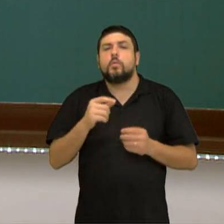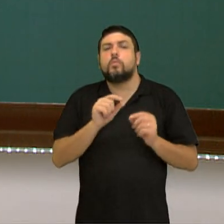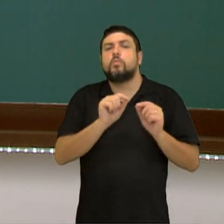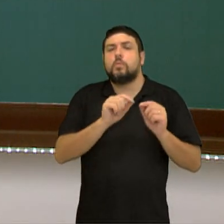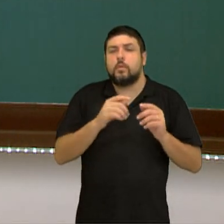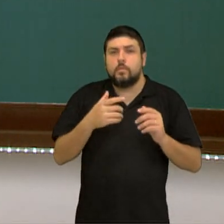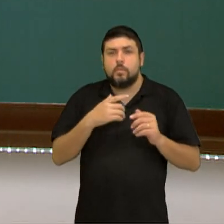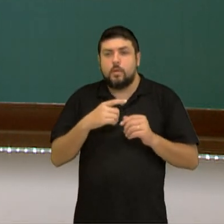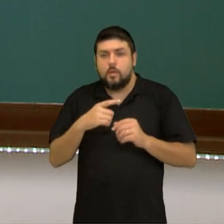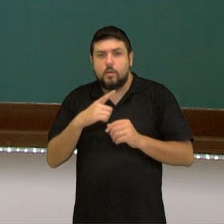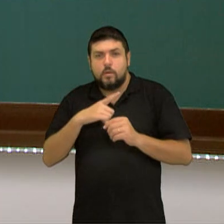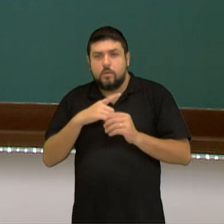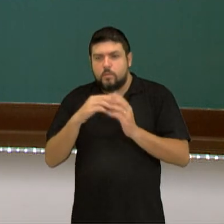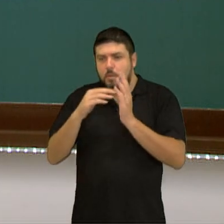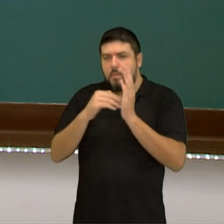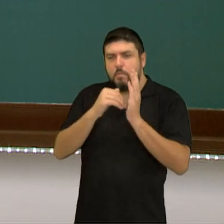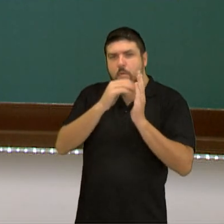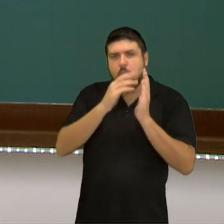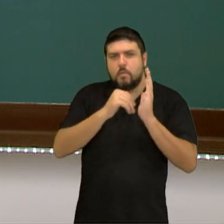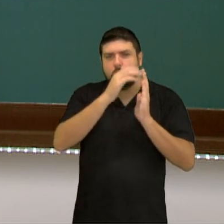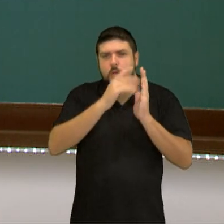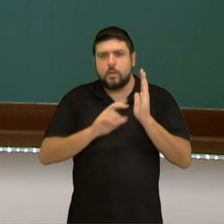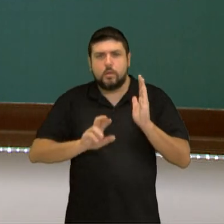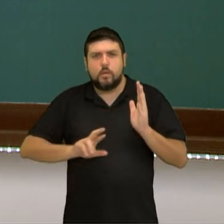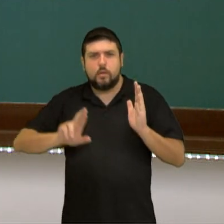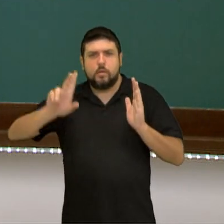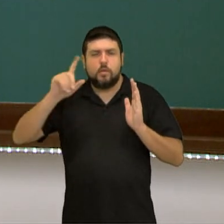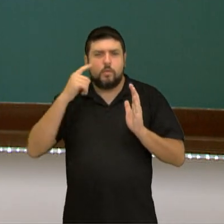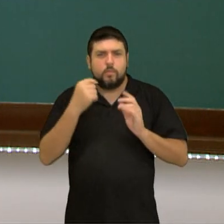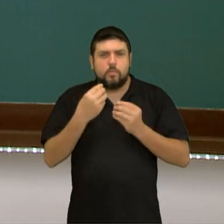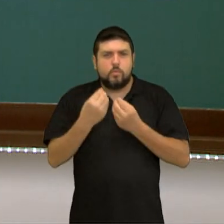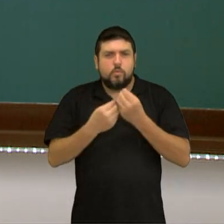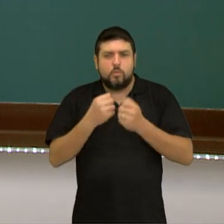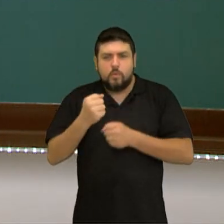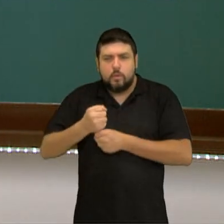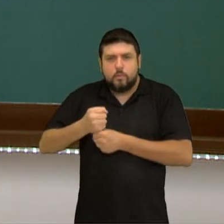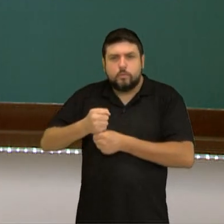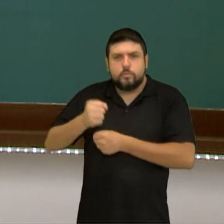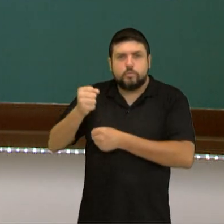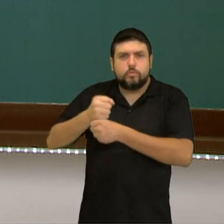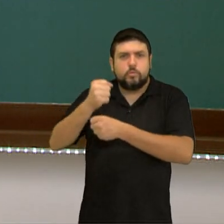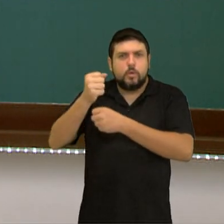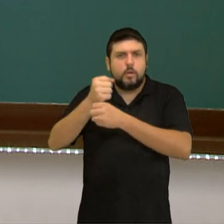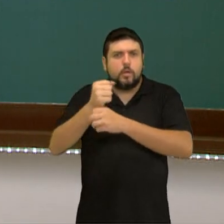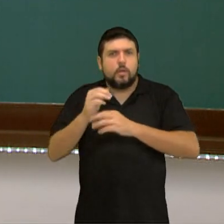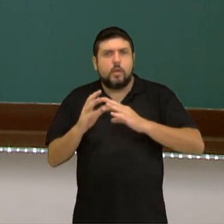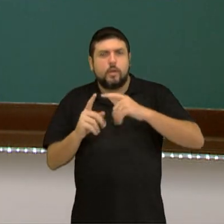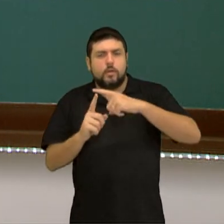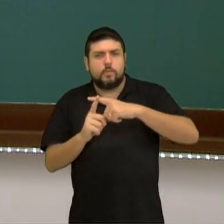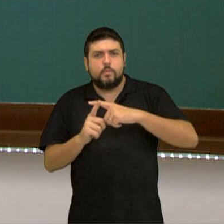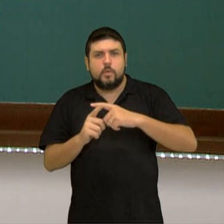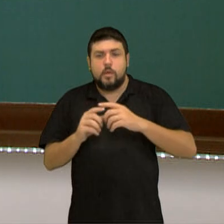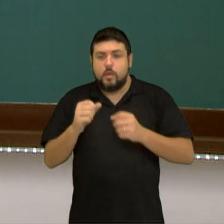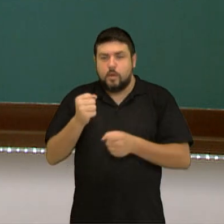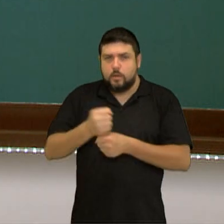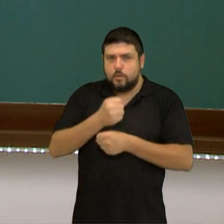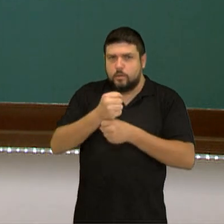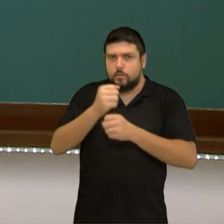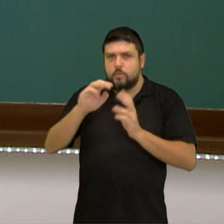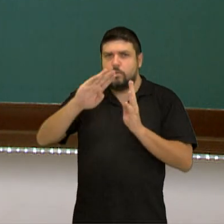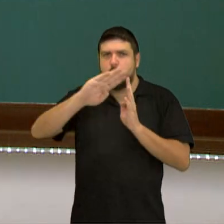riqueza, né? Característica diferenciada da arquitetura das igrejas, porque a arquitetura barroca é uma arquitetura